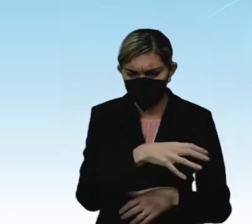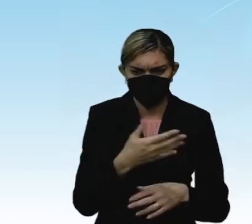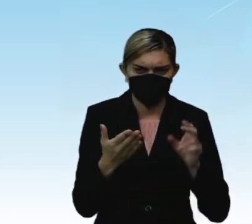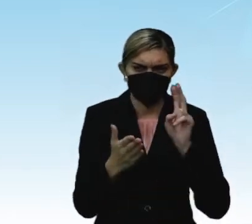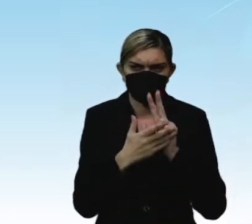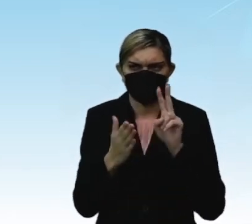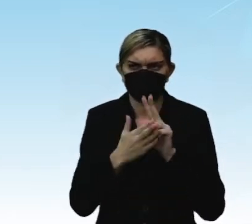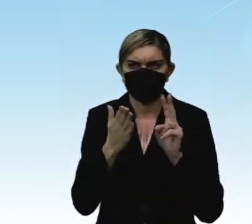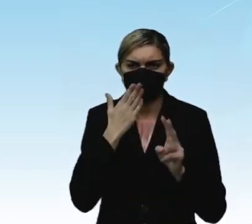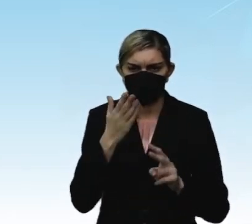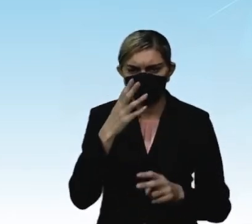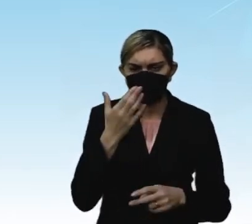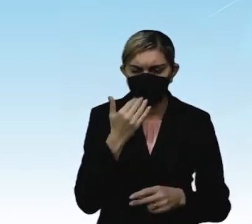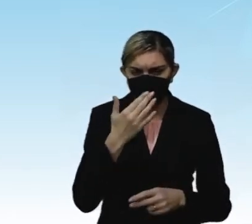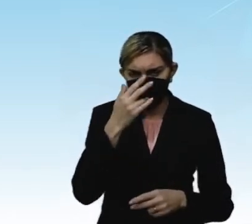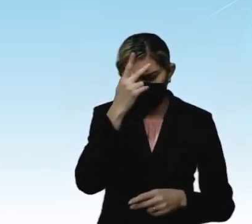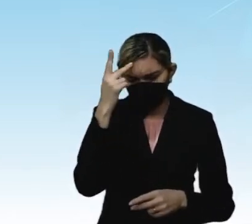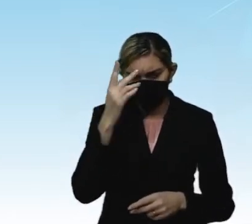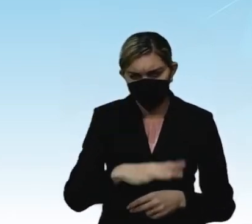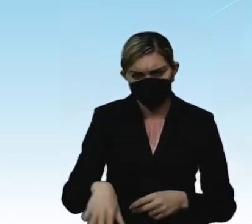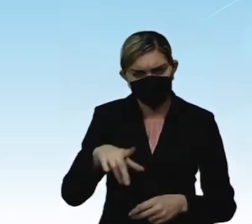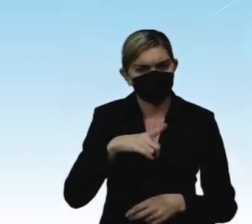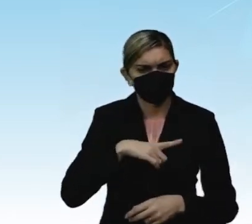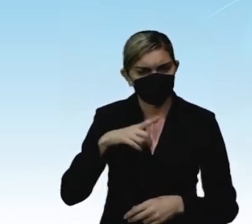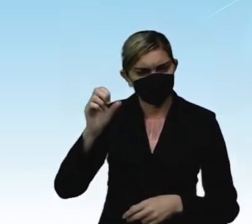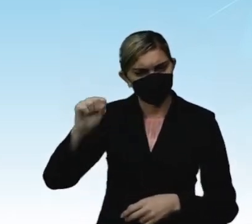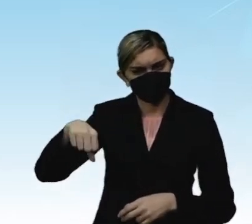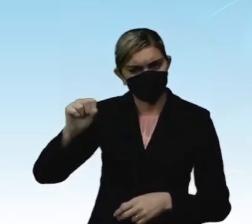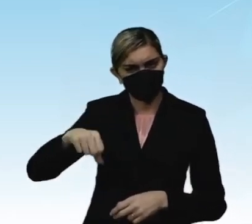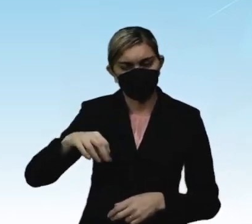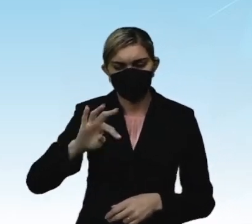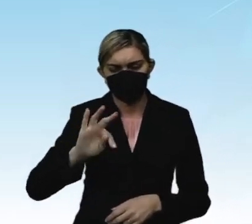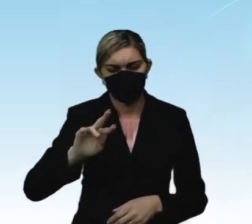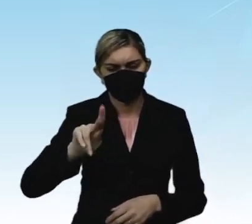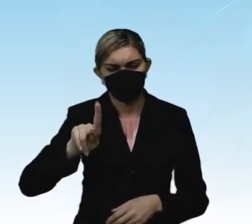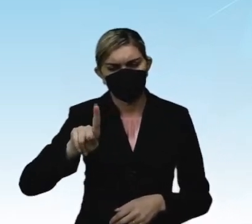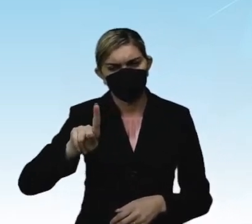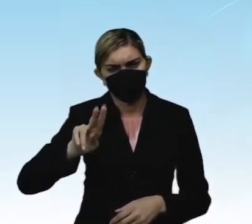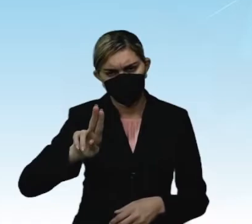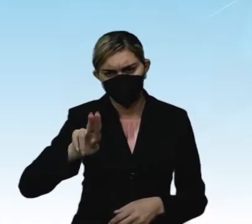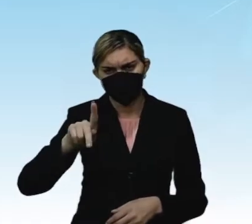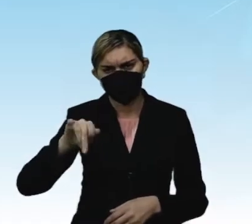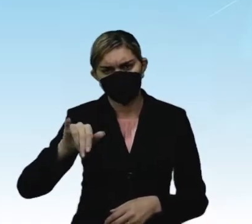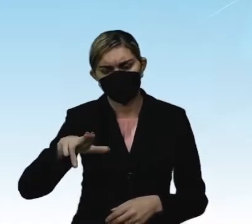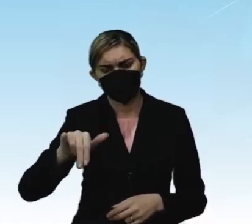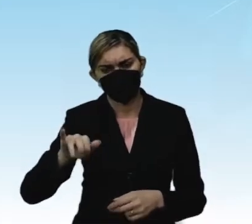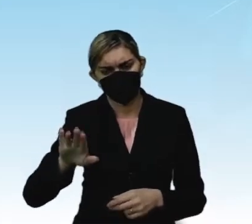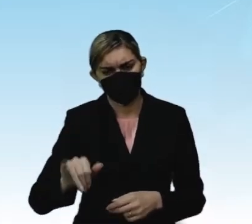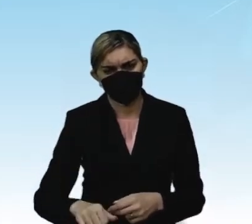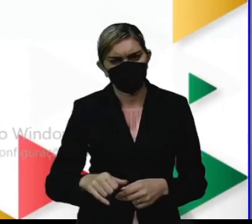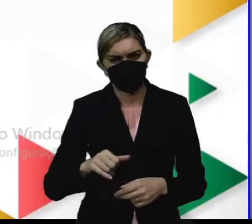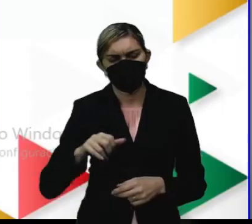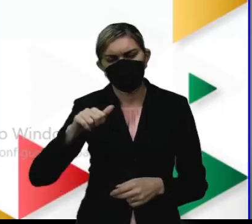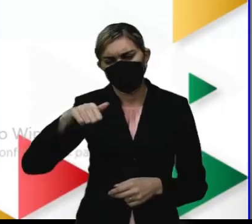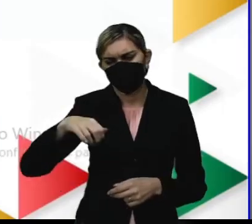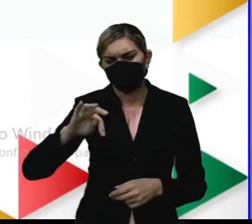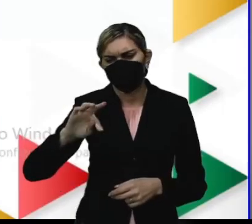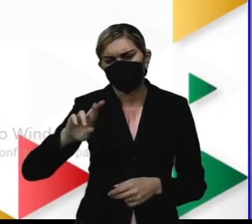indígenas que comiam gente? Tinham, sim. Eram os tupinambás, tá, gente? A